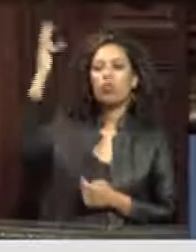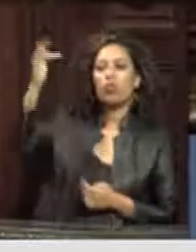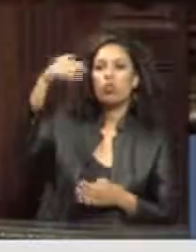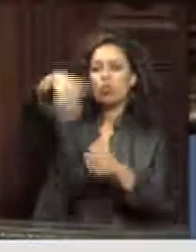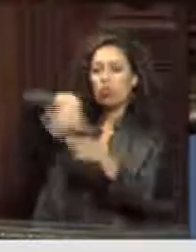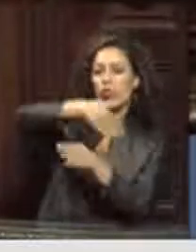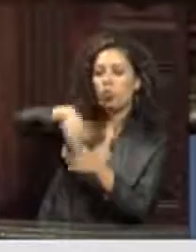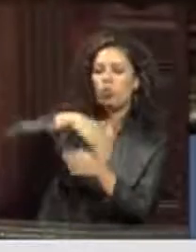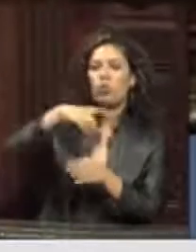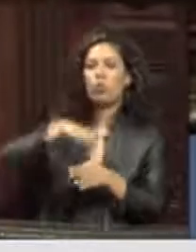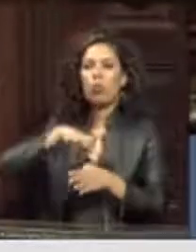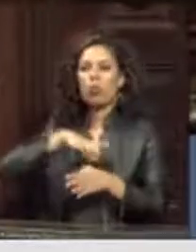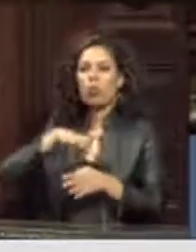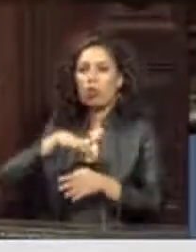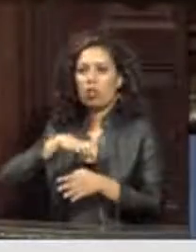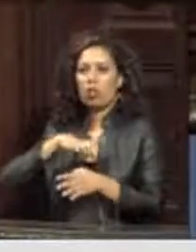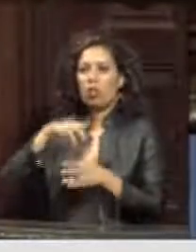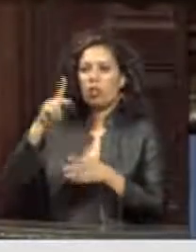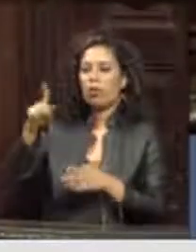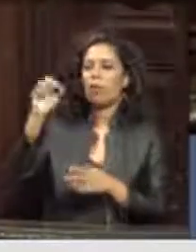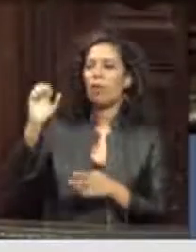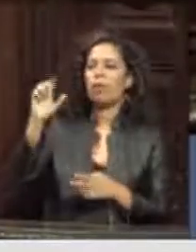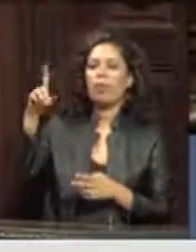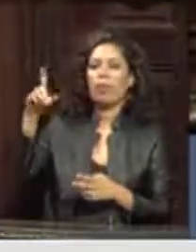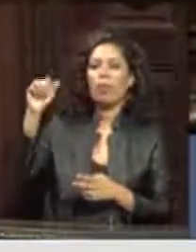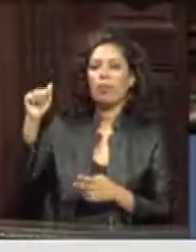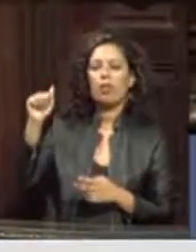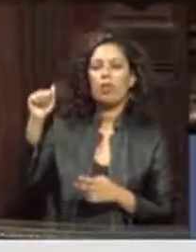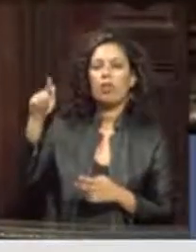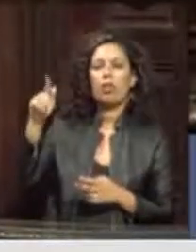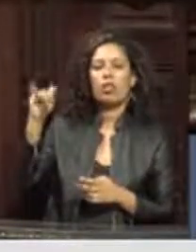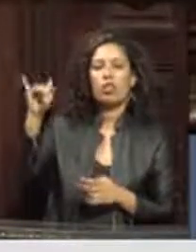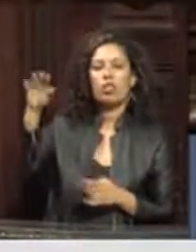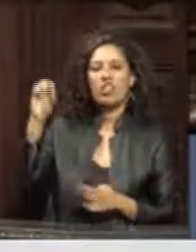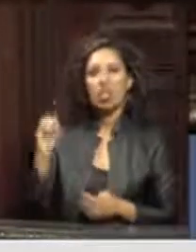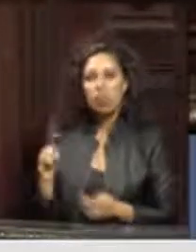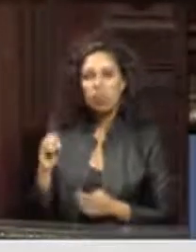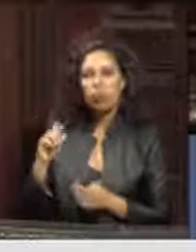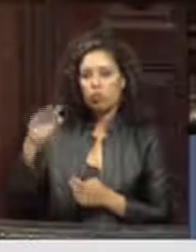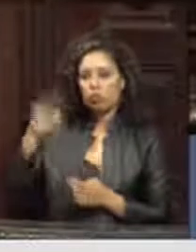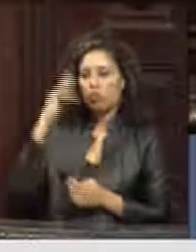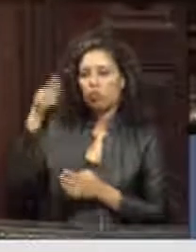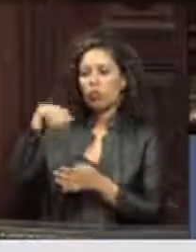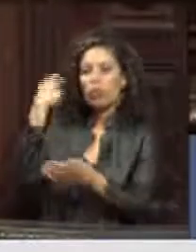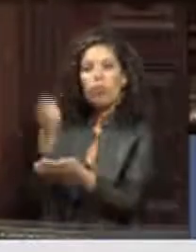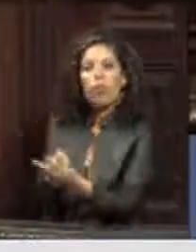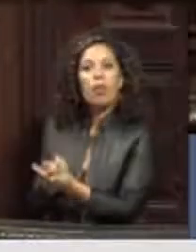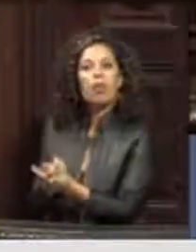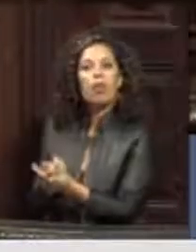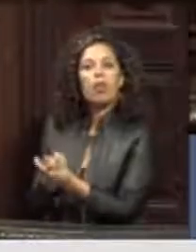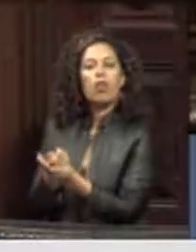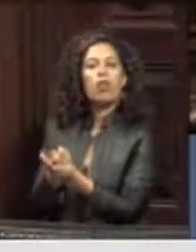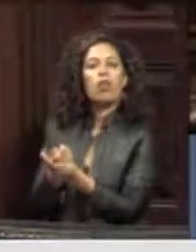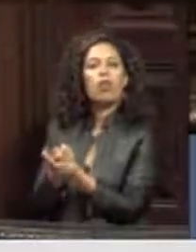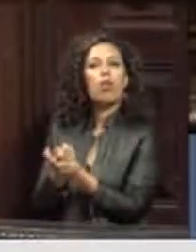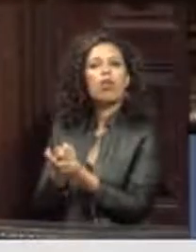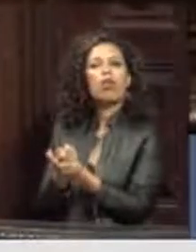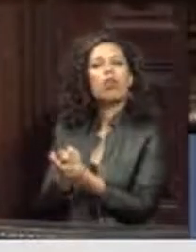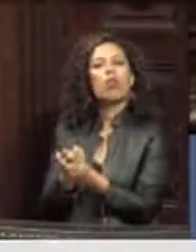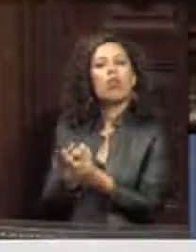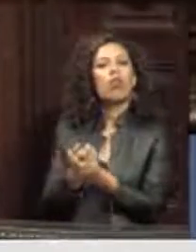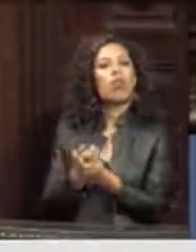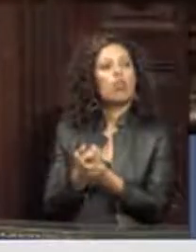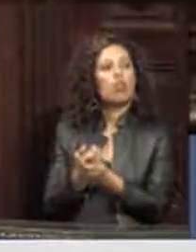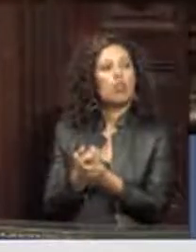já pagam pedágios em diversas estradas do estado e ainda pagam o mais